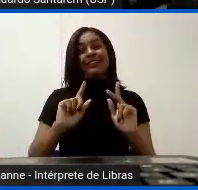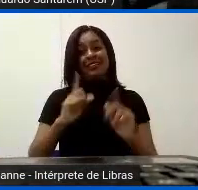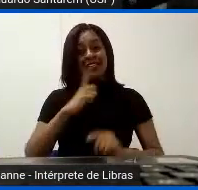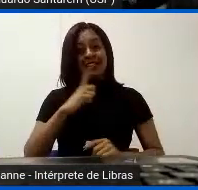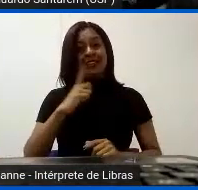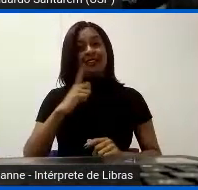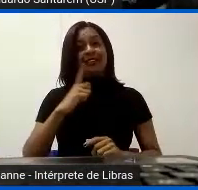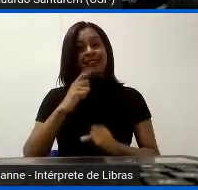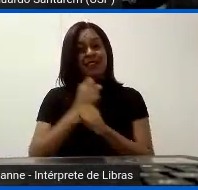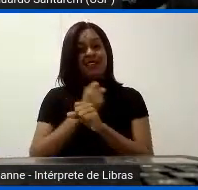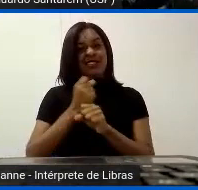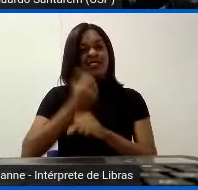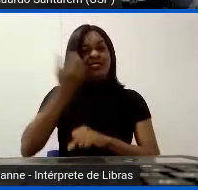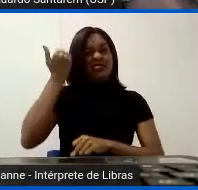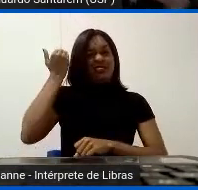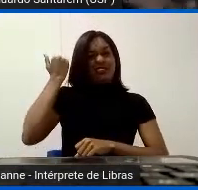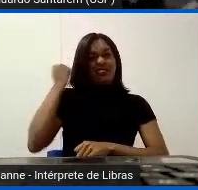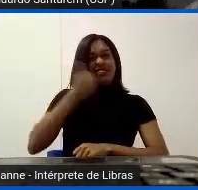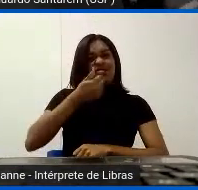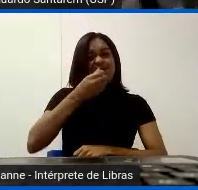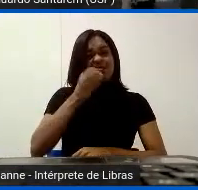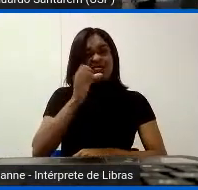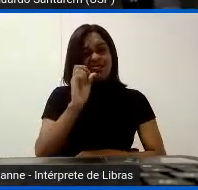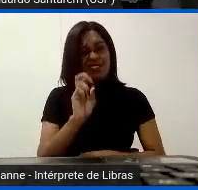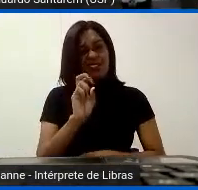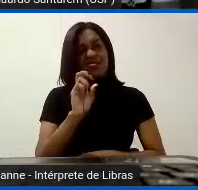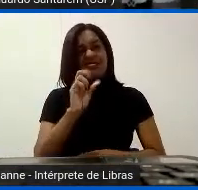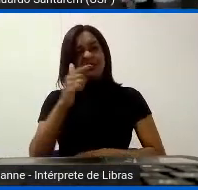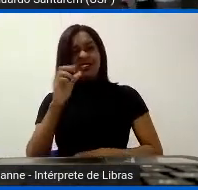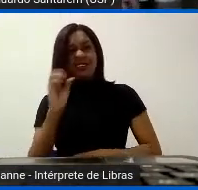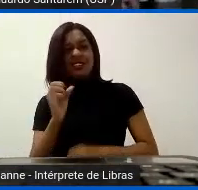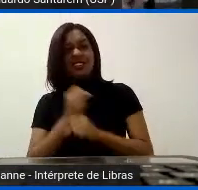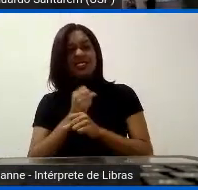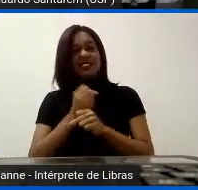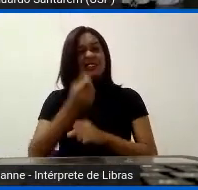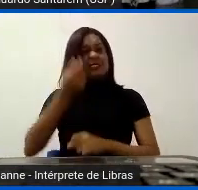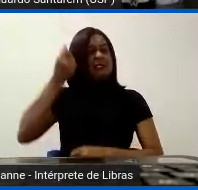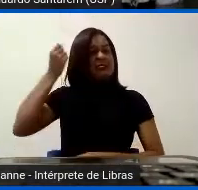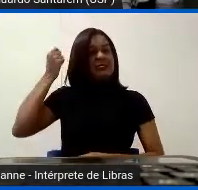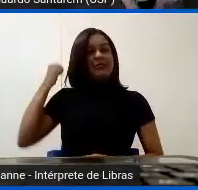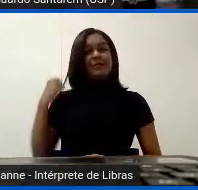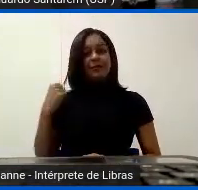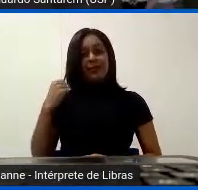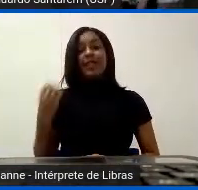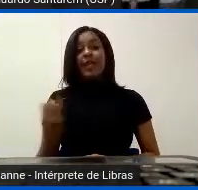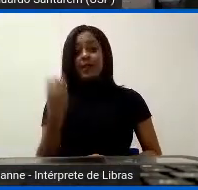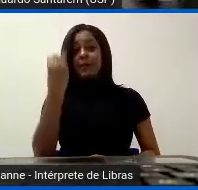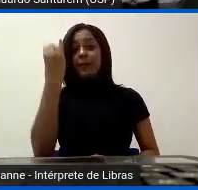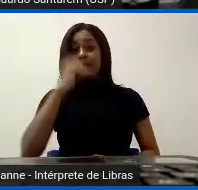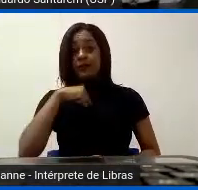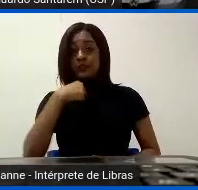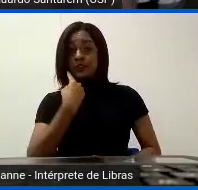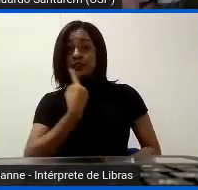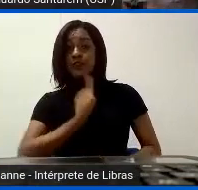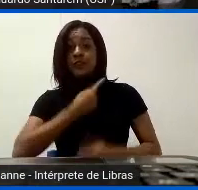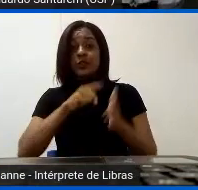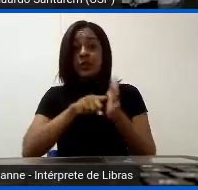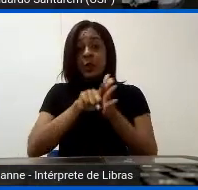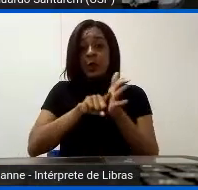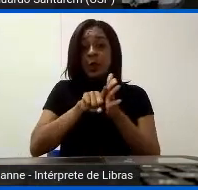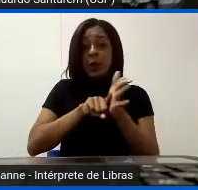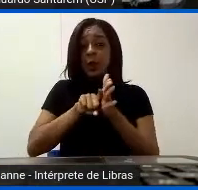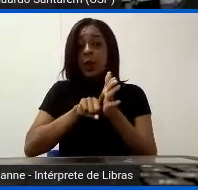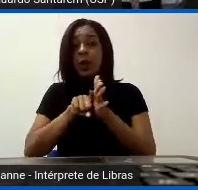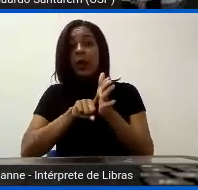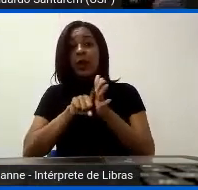a 15 a 20 anos atrás então eu sempre acho muito importante a gente ter acesso a esses números a essas pesquisas porque porque não traz um reflexo do